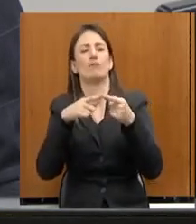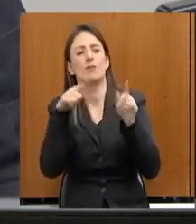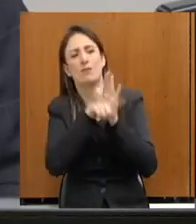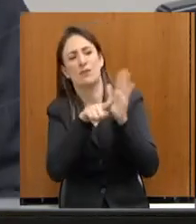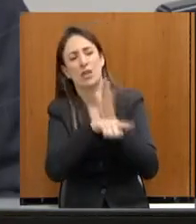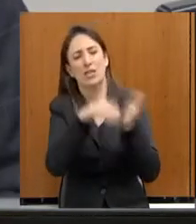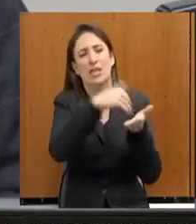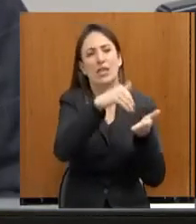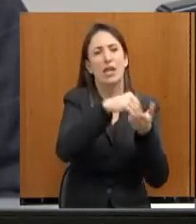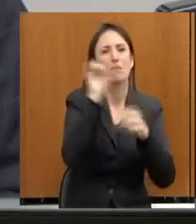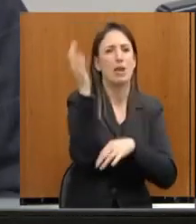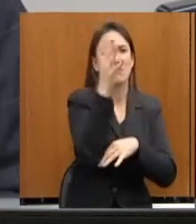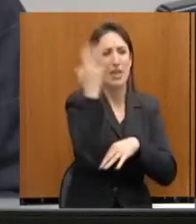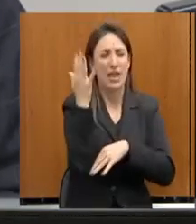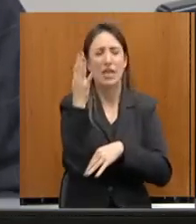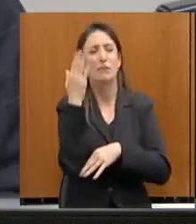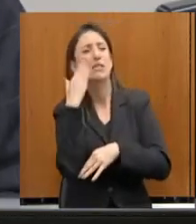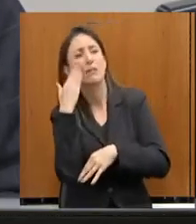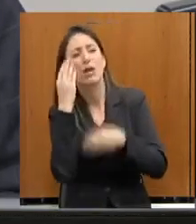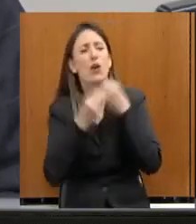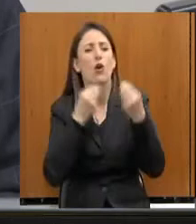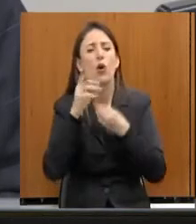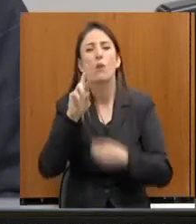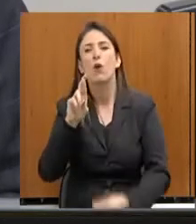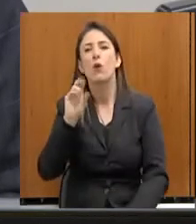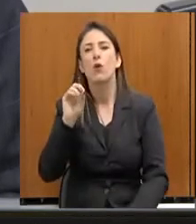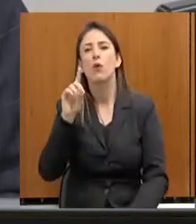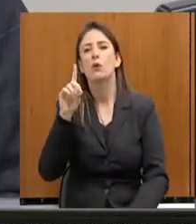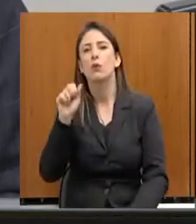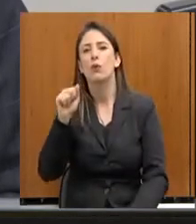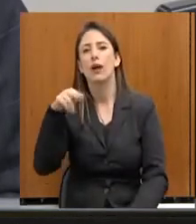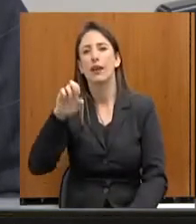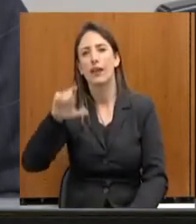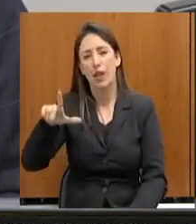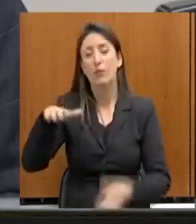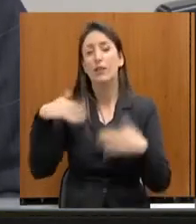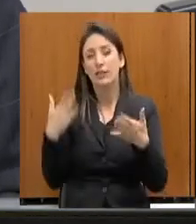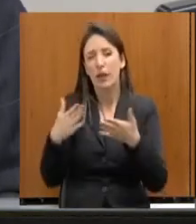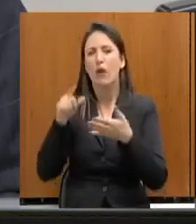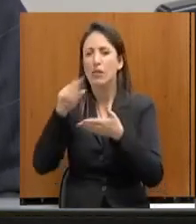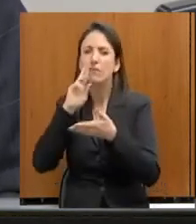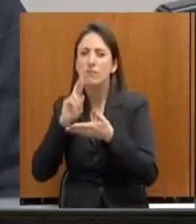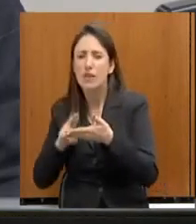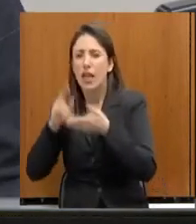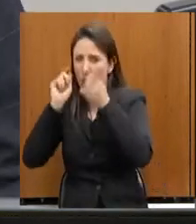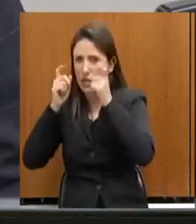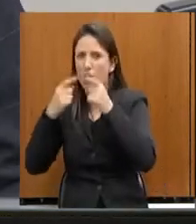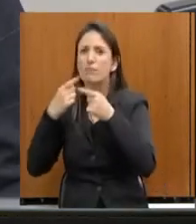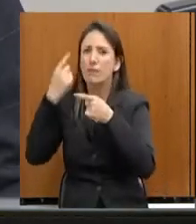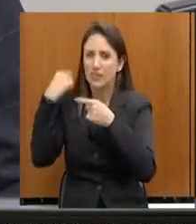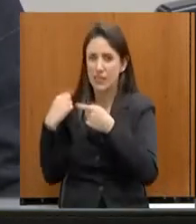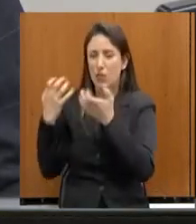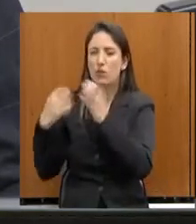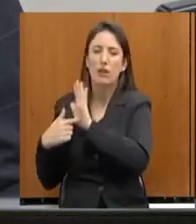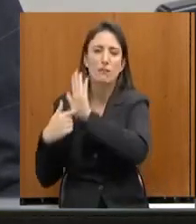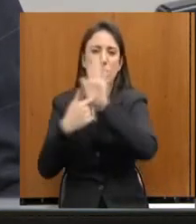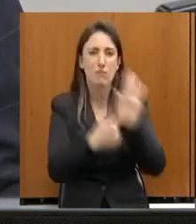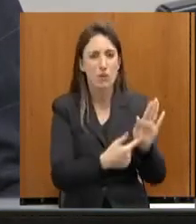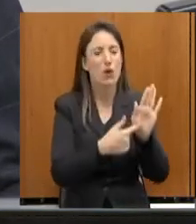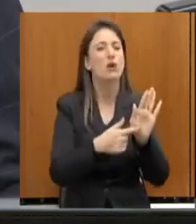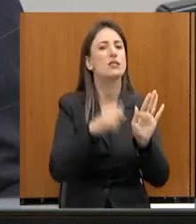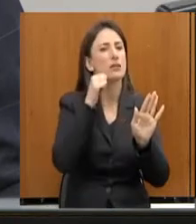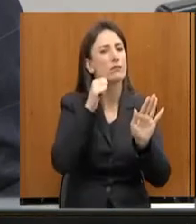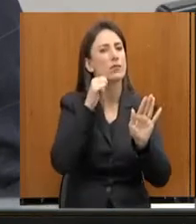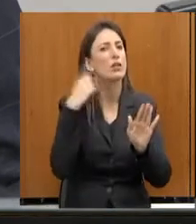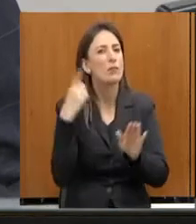eu peço para passar para a deputada Beatriz Cerqueira para ela para que ela possa fazer uma análise agora se esse dizer que